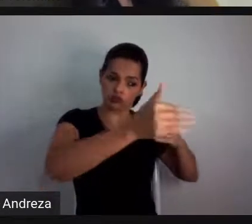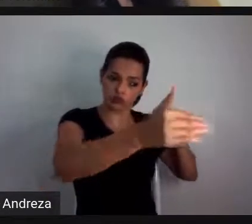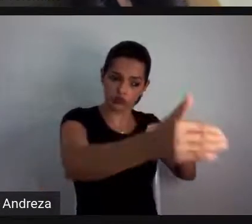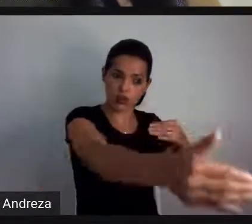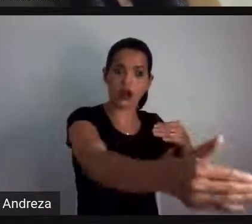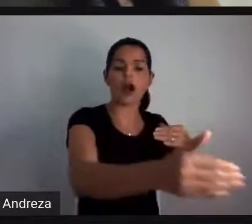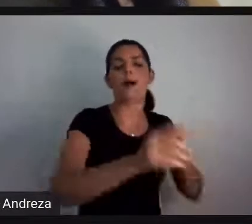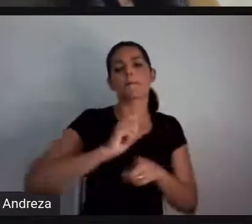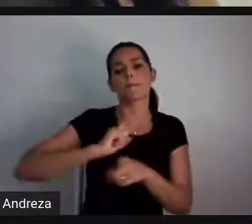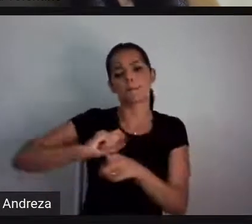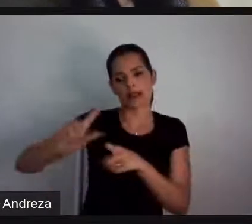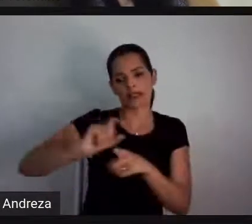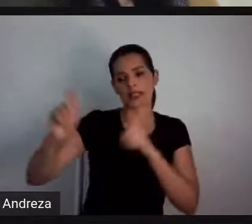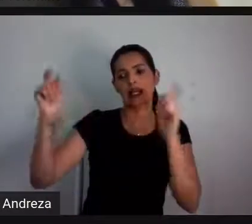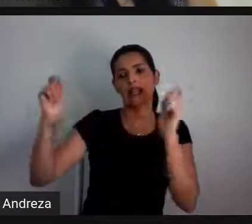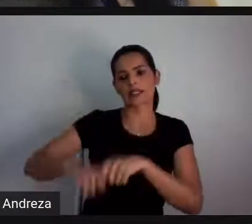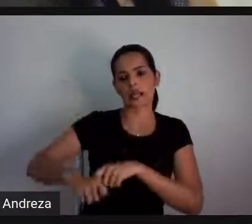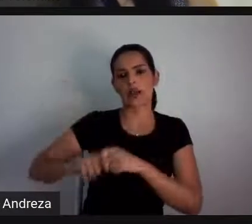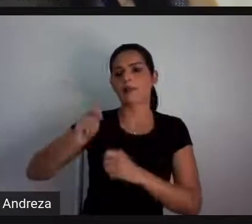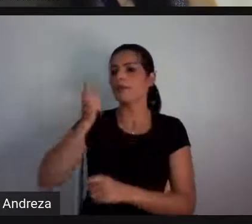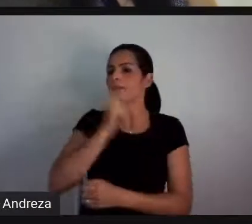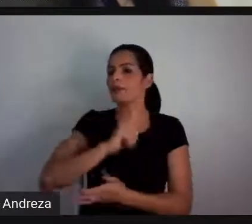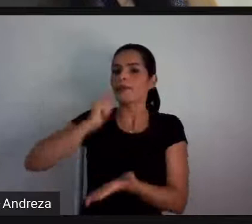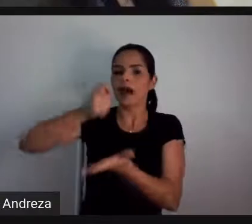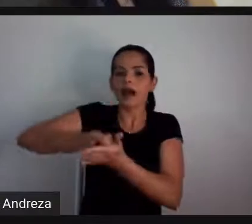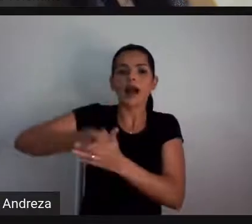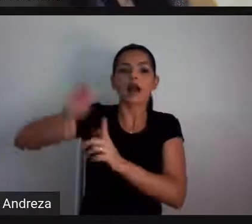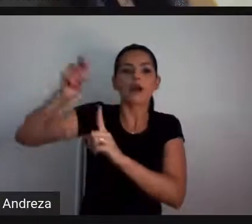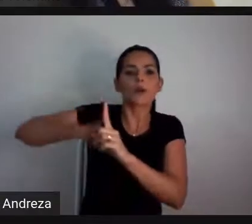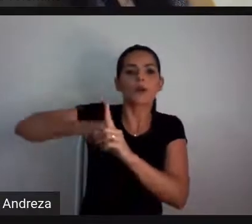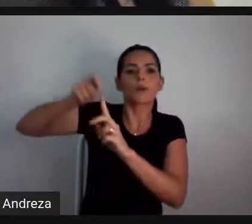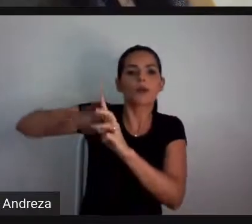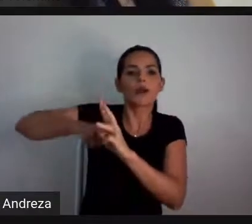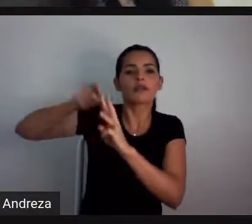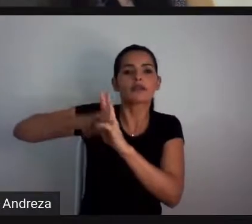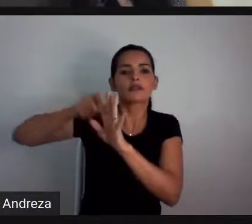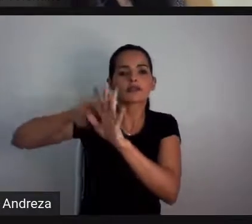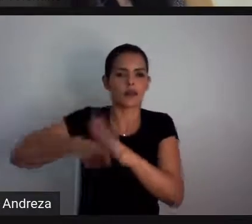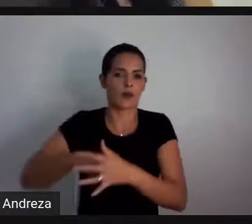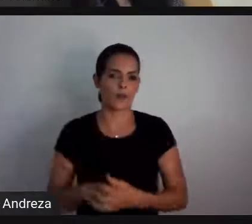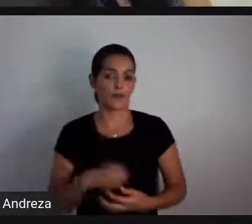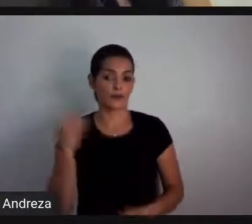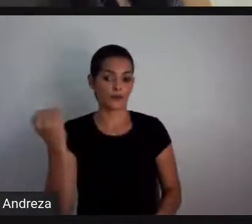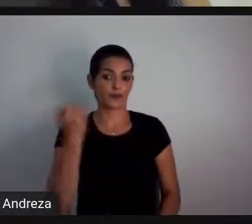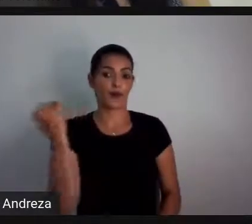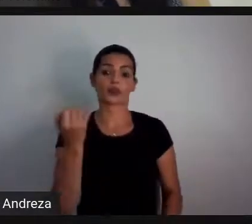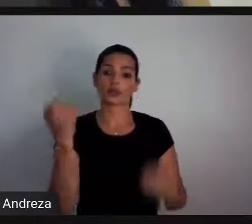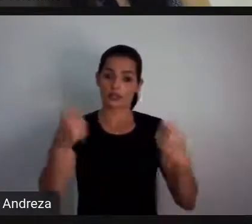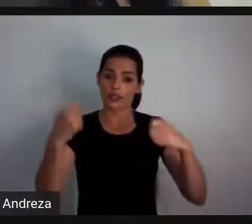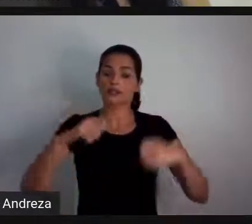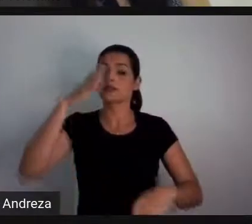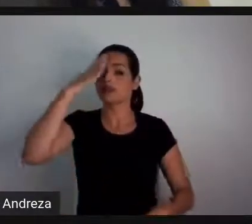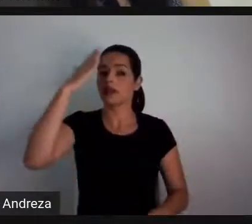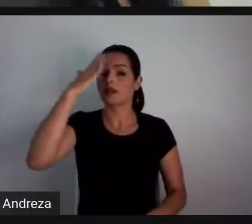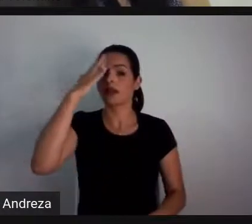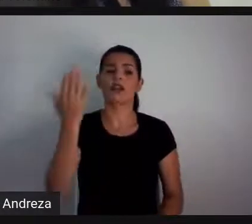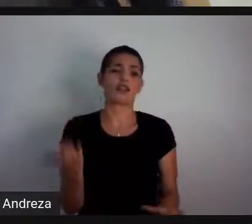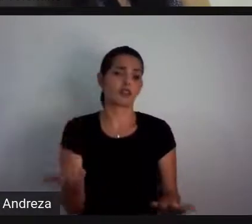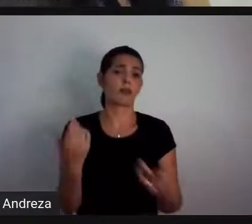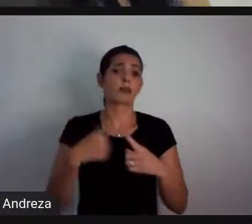possa realmente caber no seu bolso, né? Então, aquilo é muito importante que você tenha clareza de que não